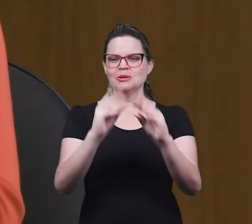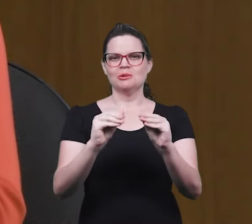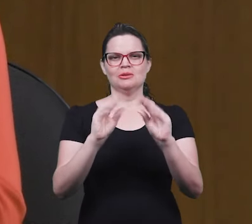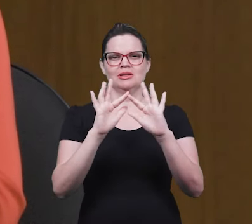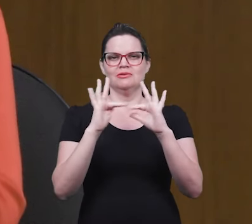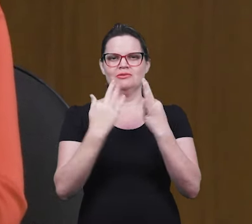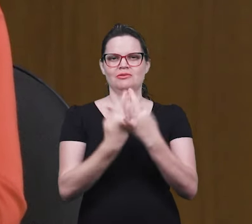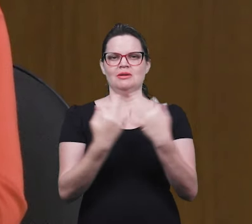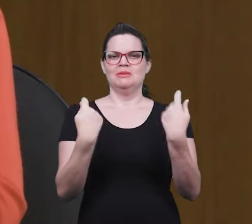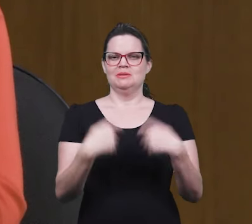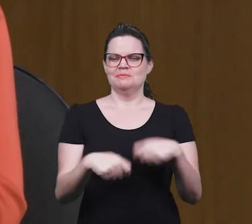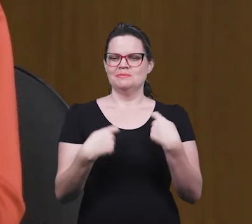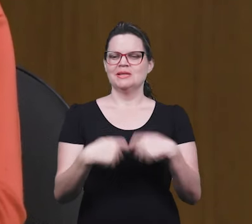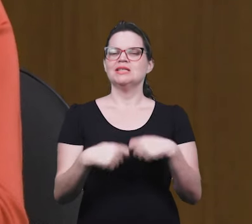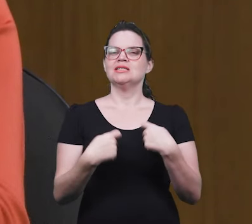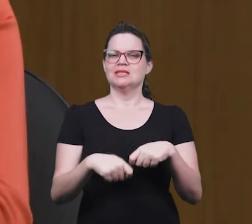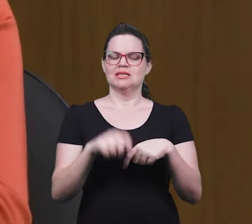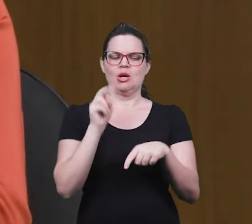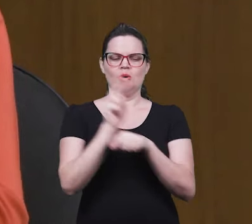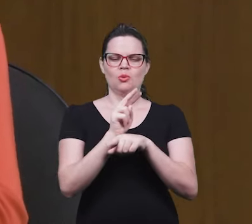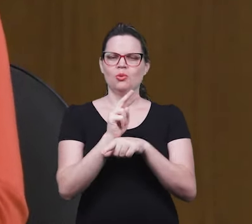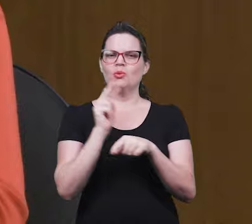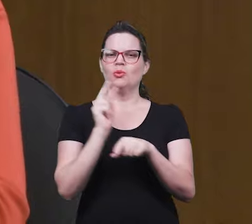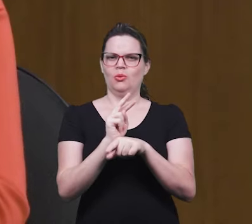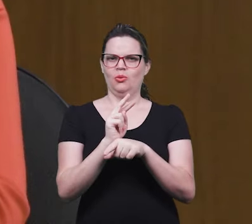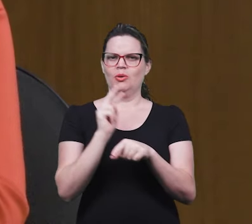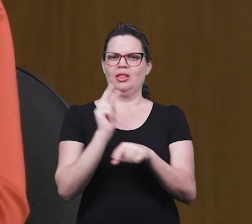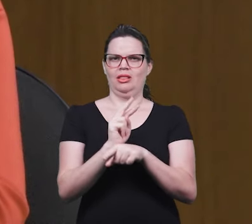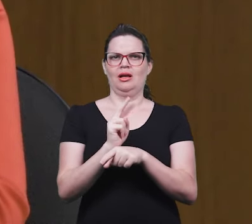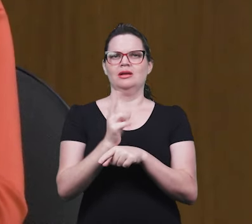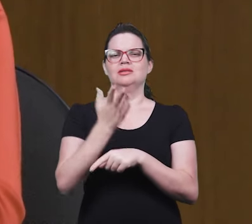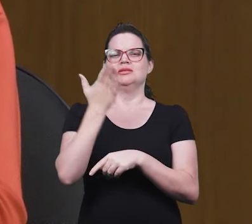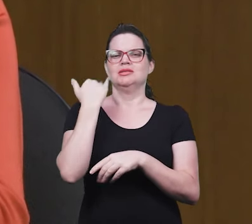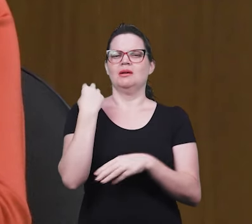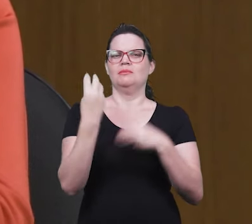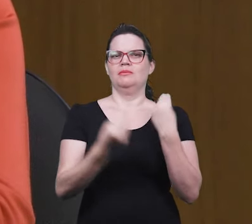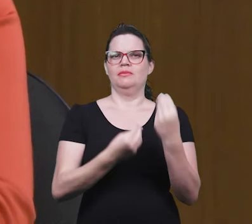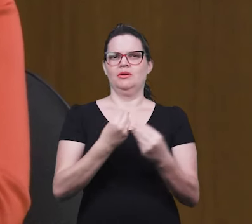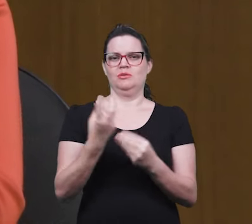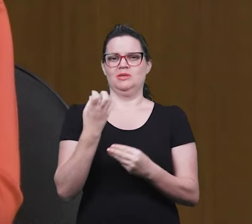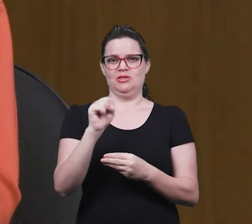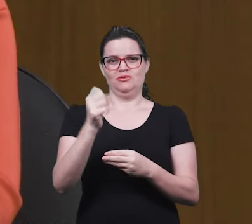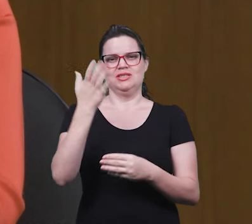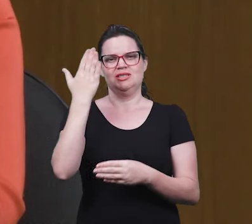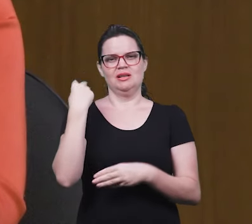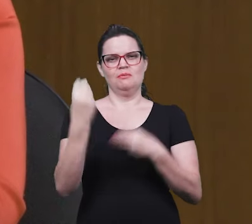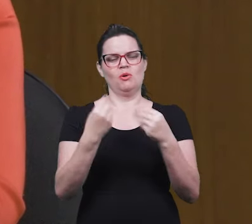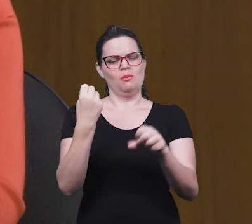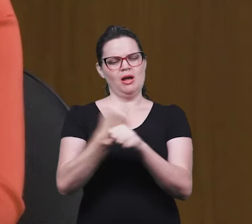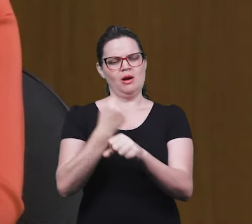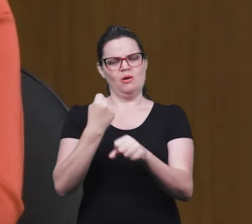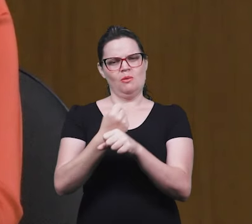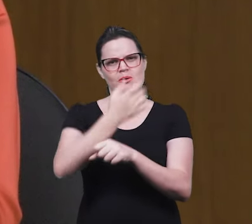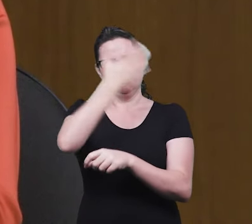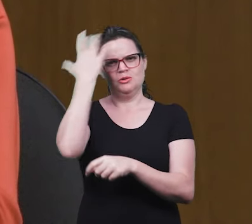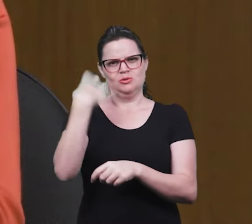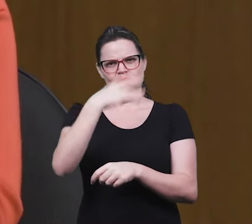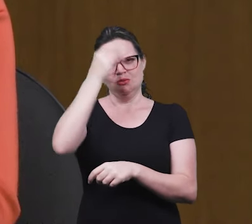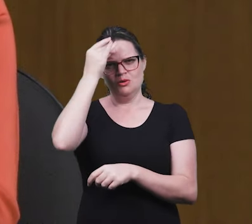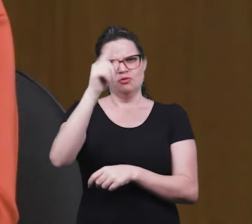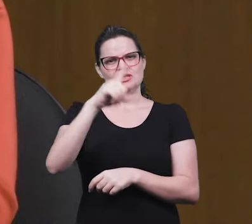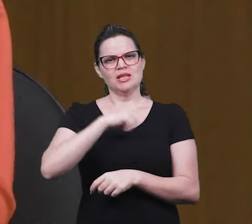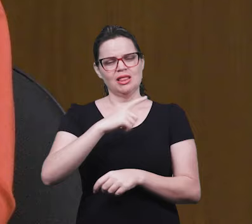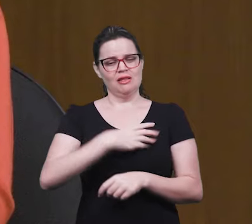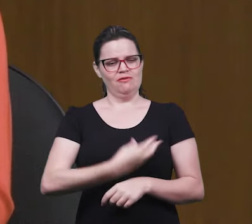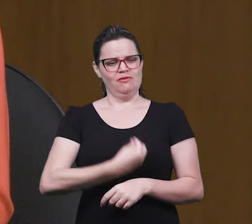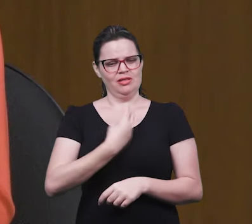essa herança na sua casa. Quem preserva a obra do Espírito Santo, preserva vida para os seus filhos, preserva